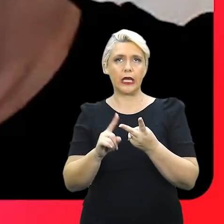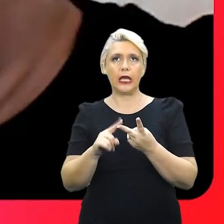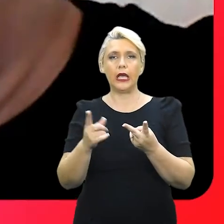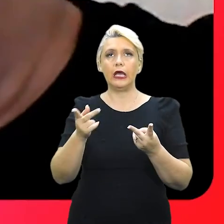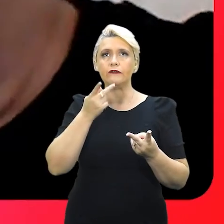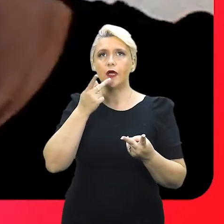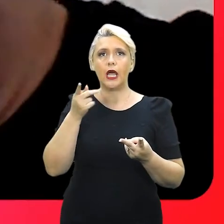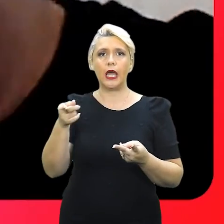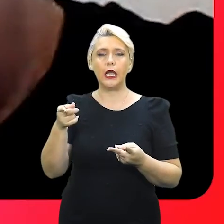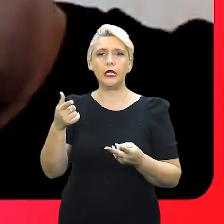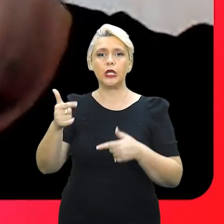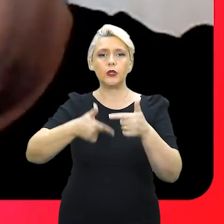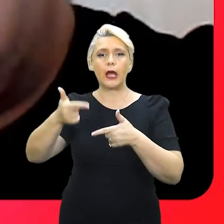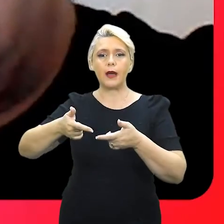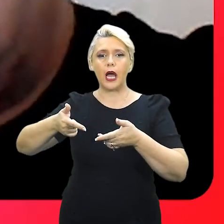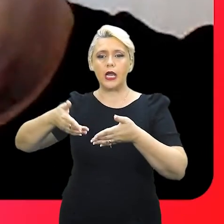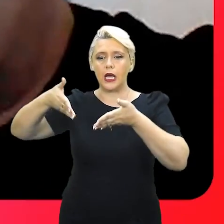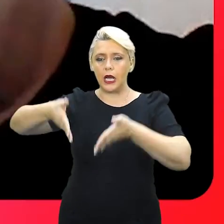que ele não era coveiro.